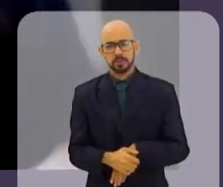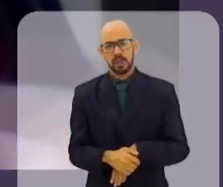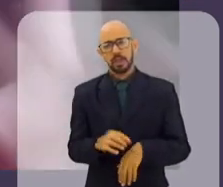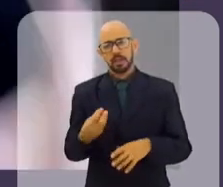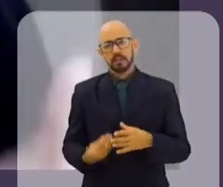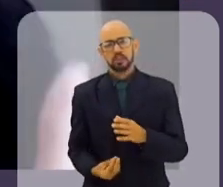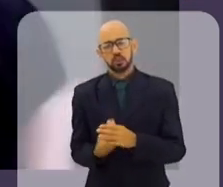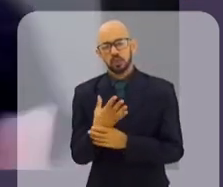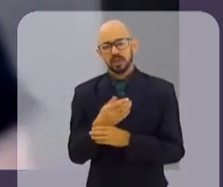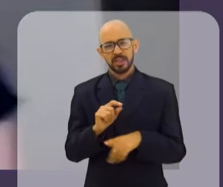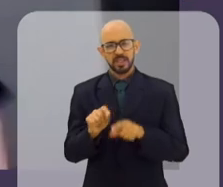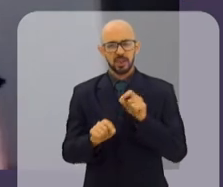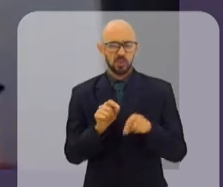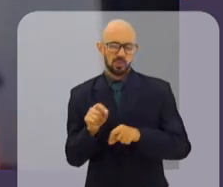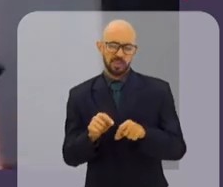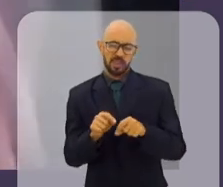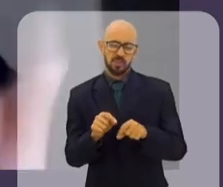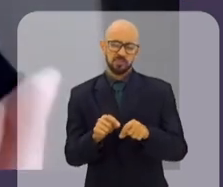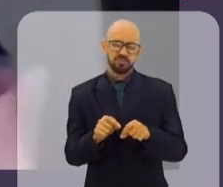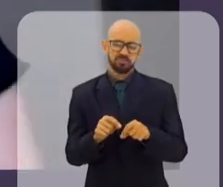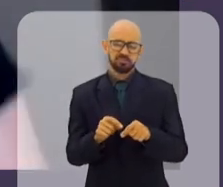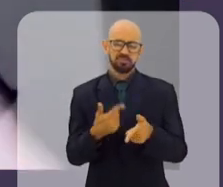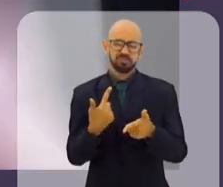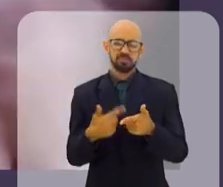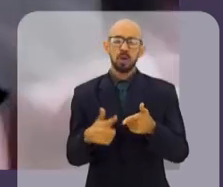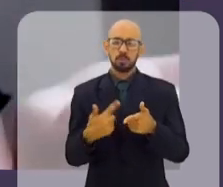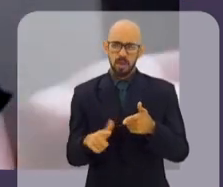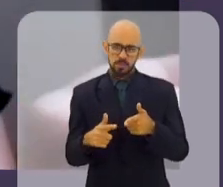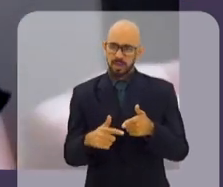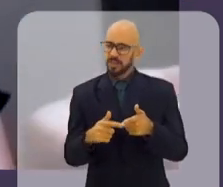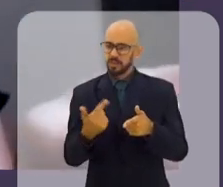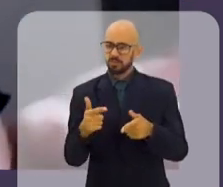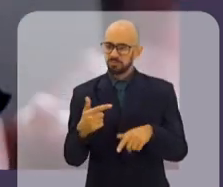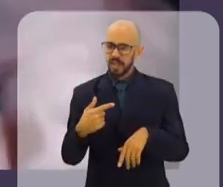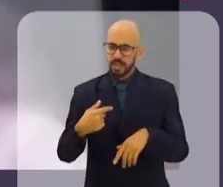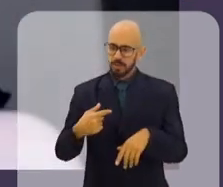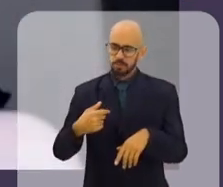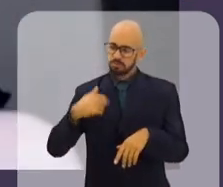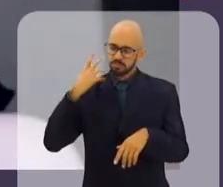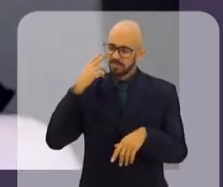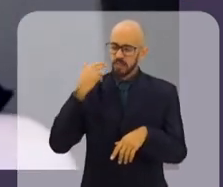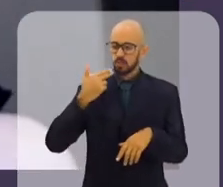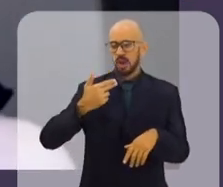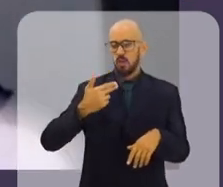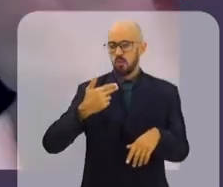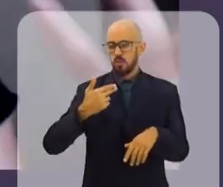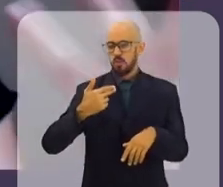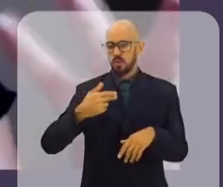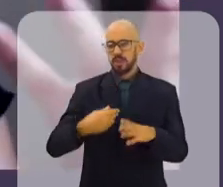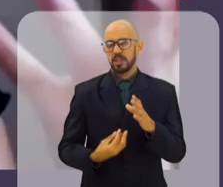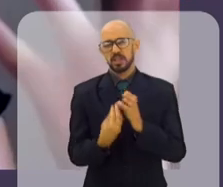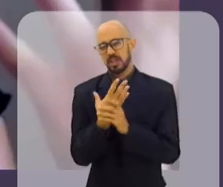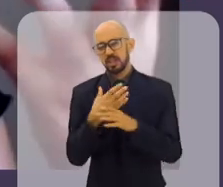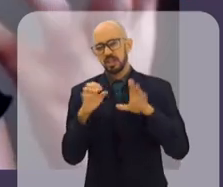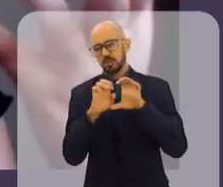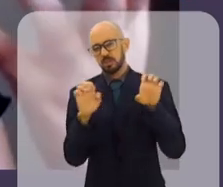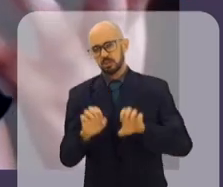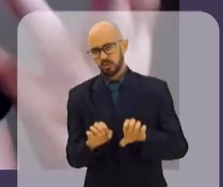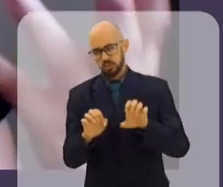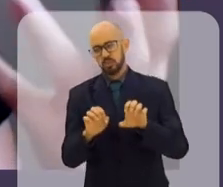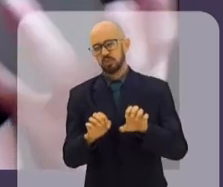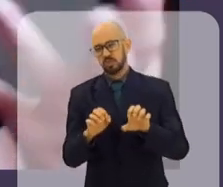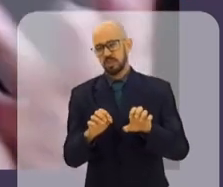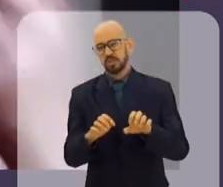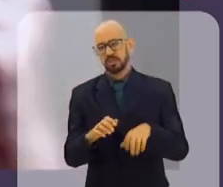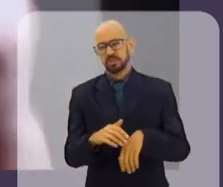a raça, o gênero, né? O quanto não existe, na verdade, uma naturalização de fato. E se cria essas estruturas, né? Como se